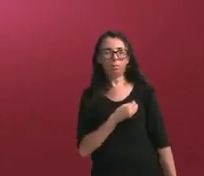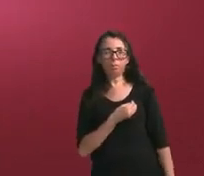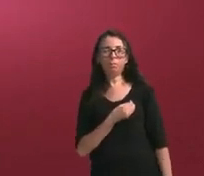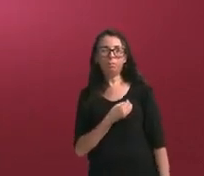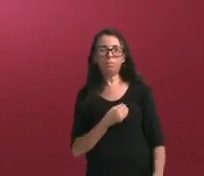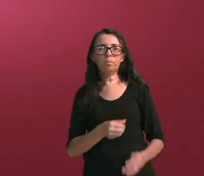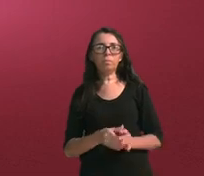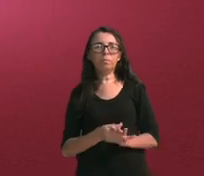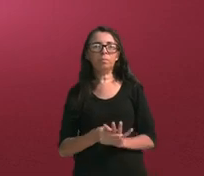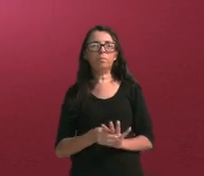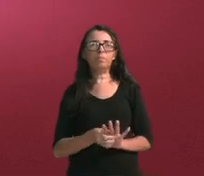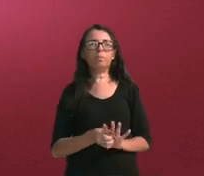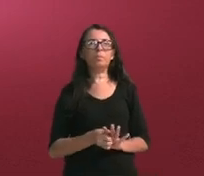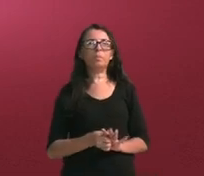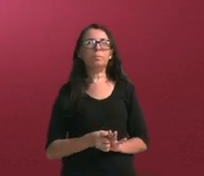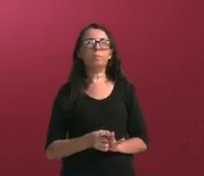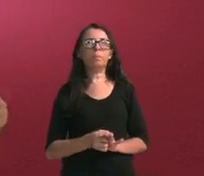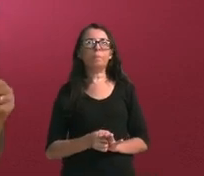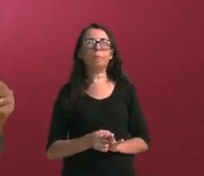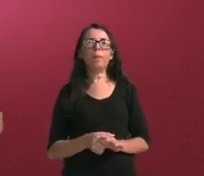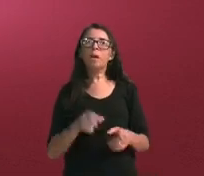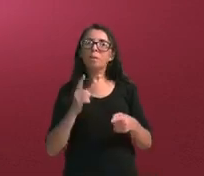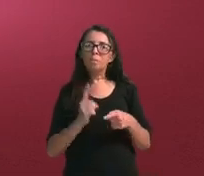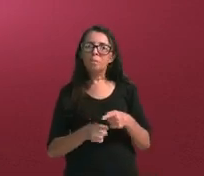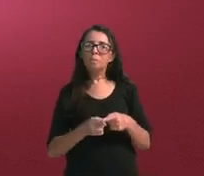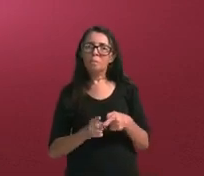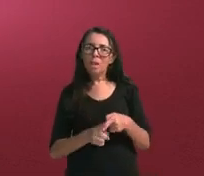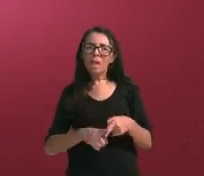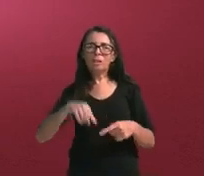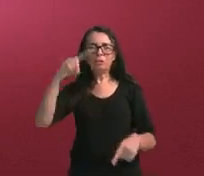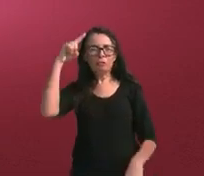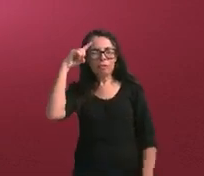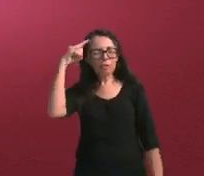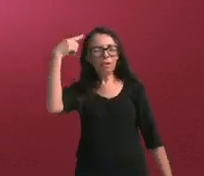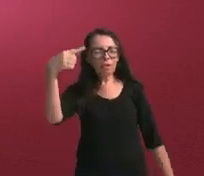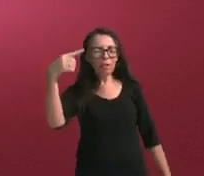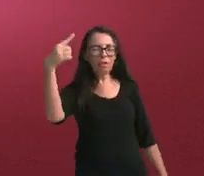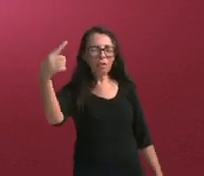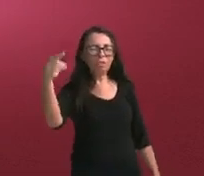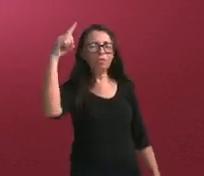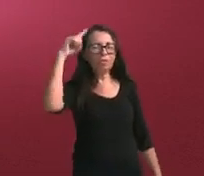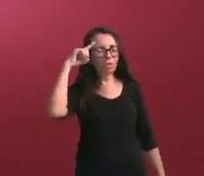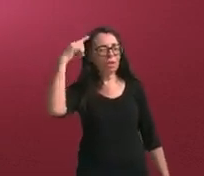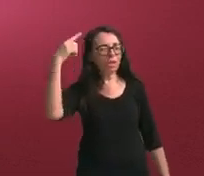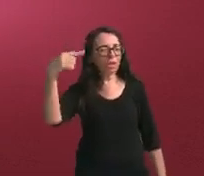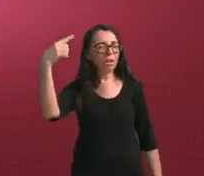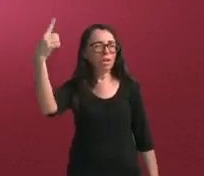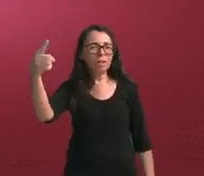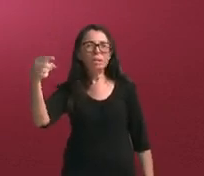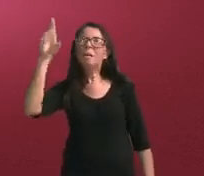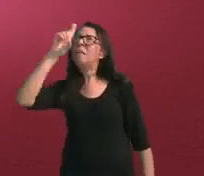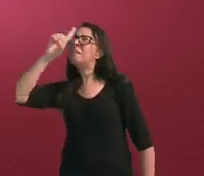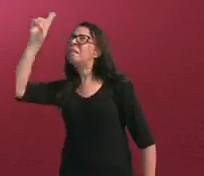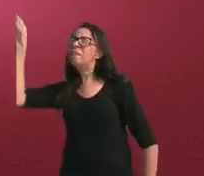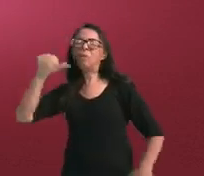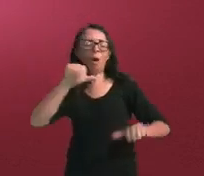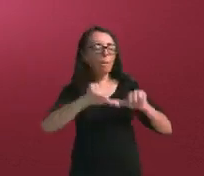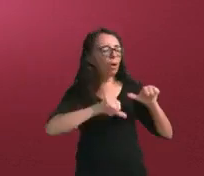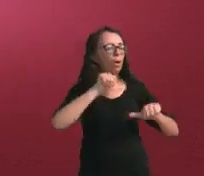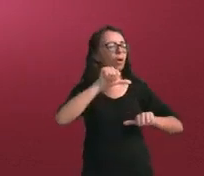relibertando-nos, transformando-nos espiritualmente, a glória tem que ser dada a Ele, o todo louvor.